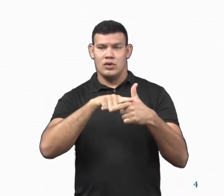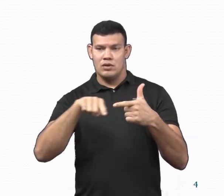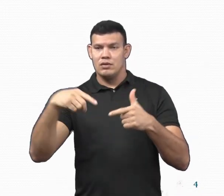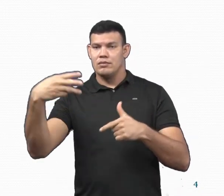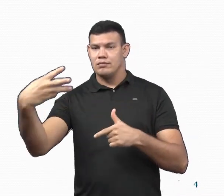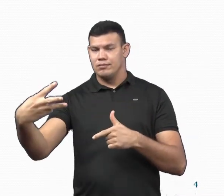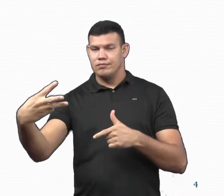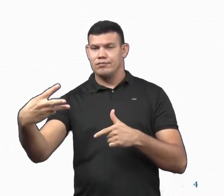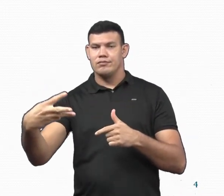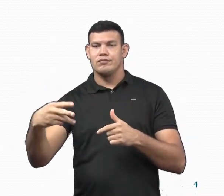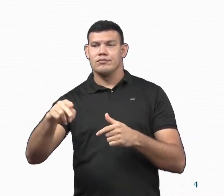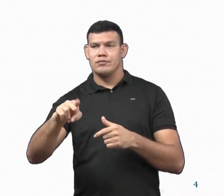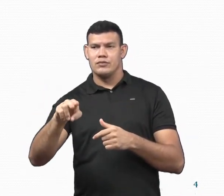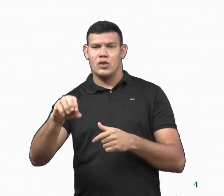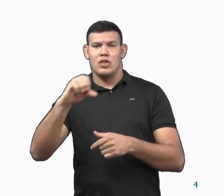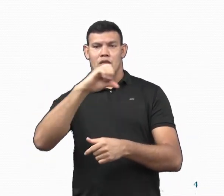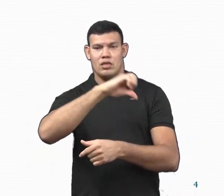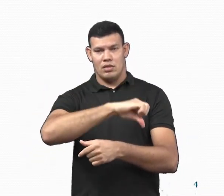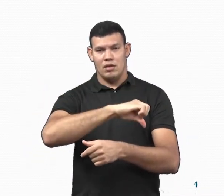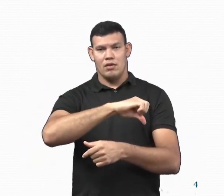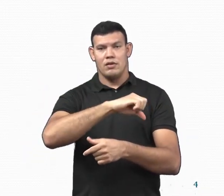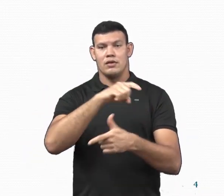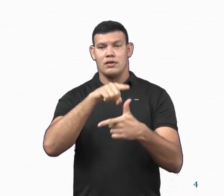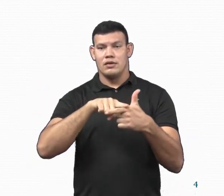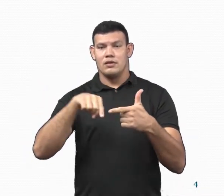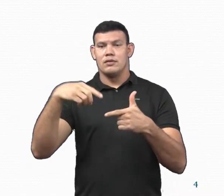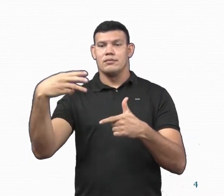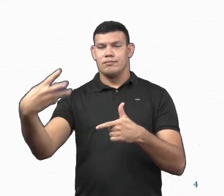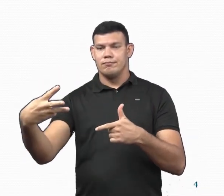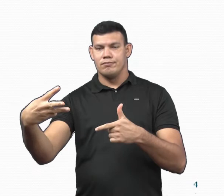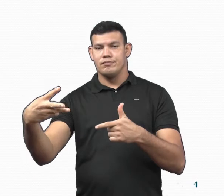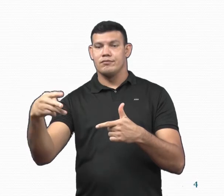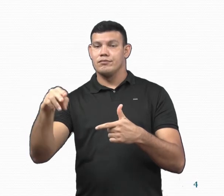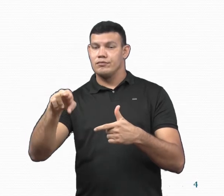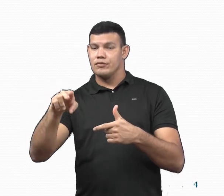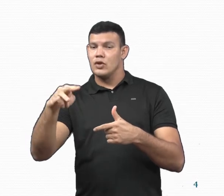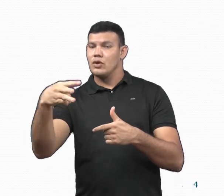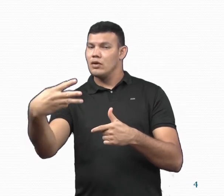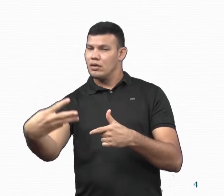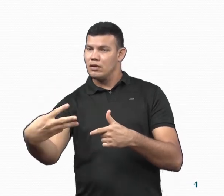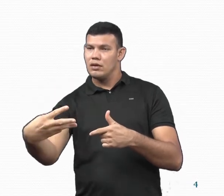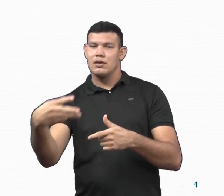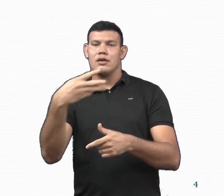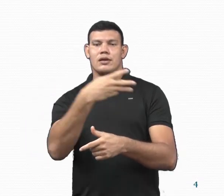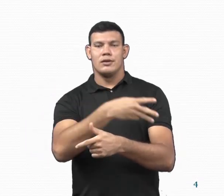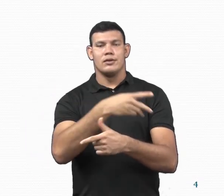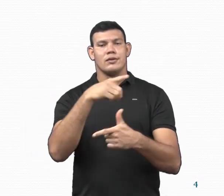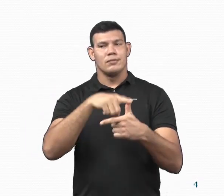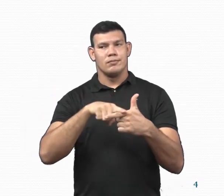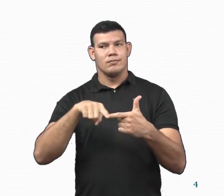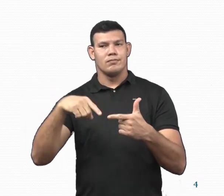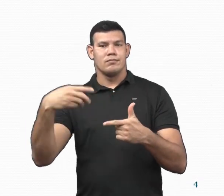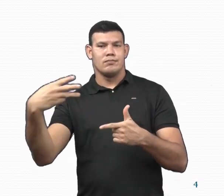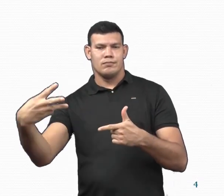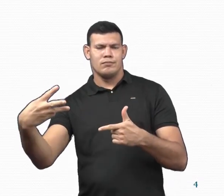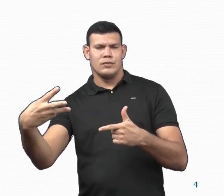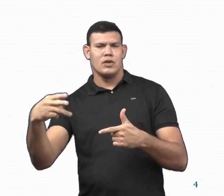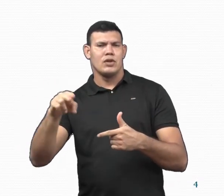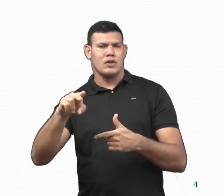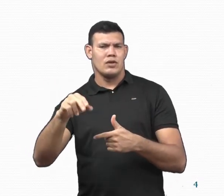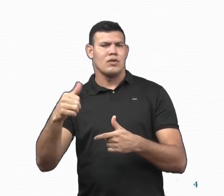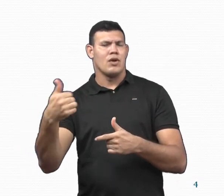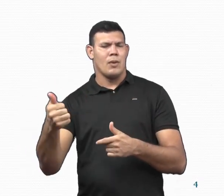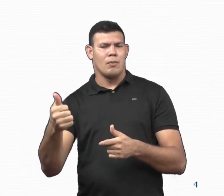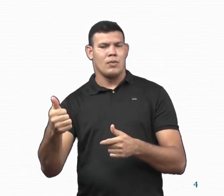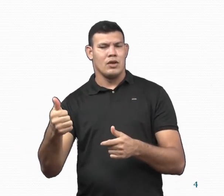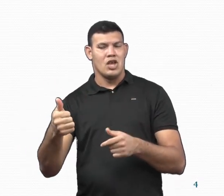também divide para 3. Que vai sobrar 9, que também divide para 3. Sobra 3. E também divide para 3, que sobra 1. Chegou no 1 é